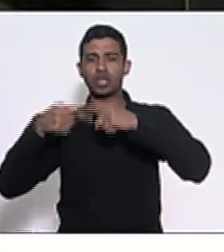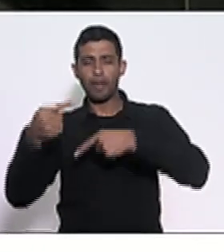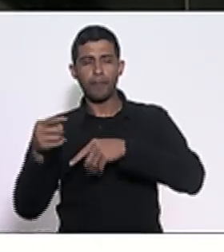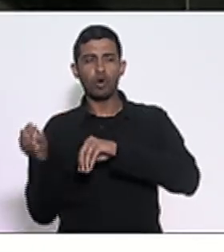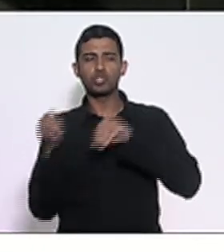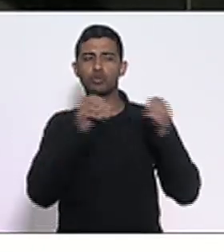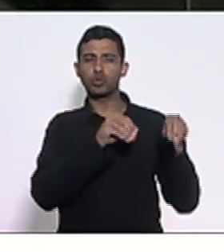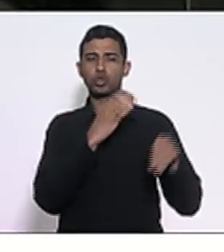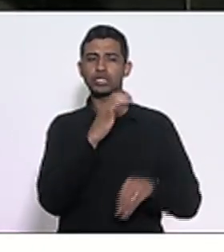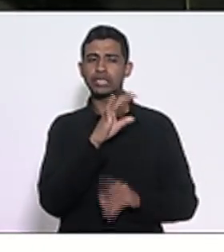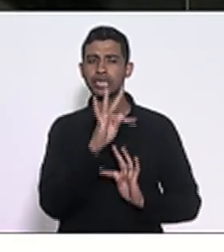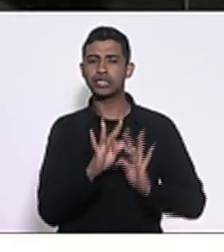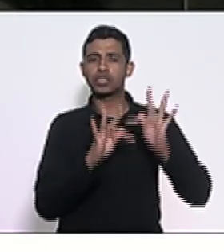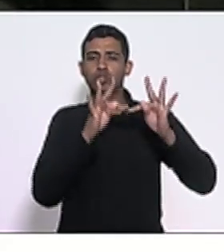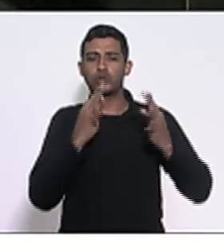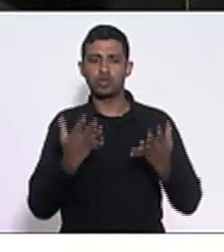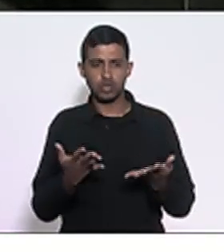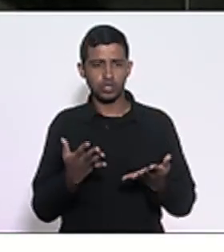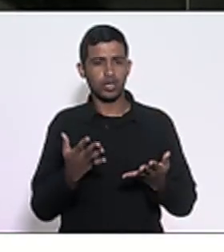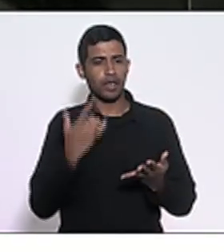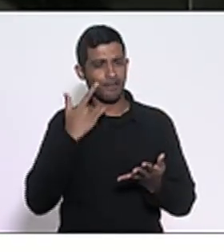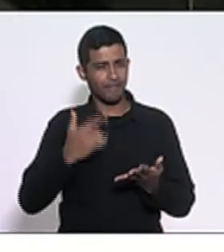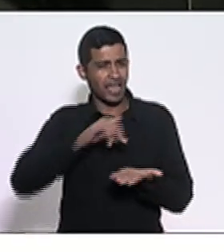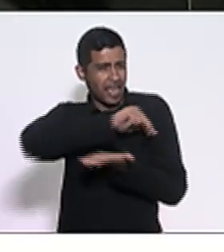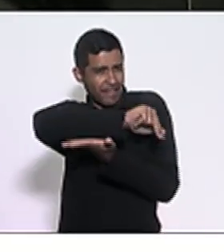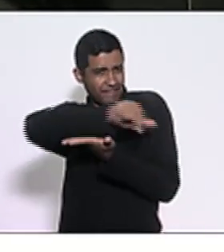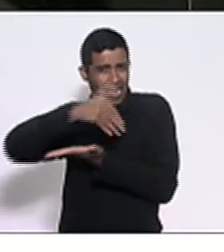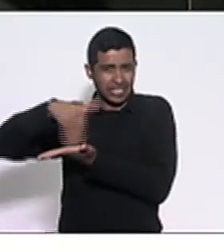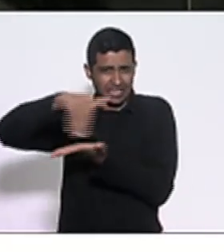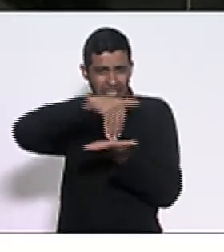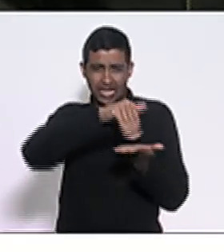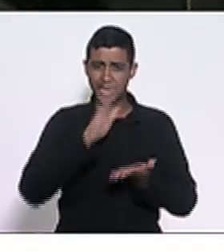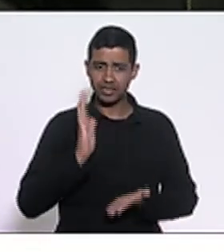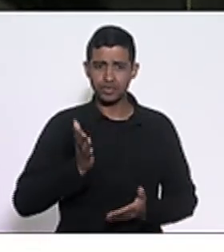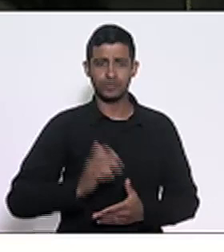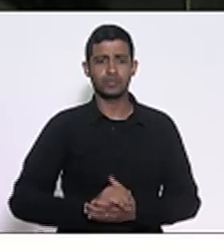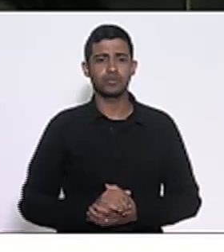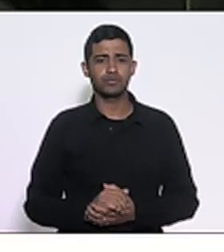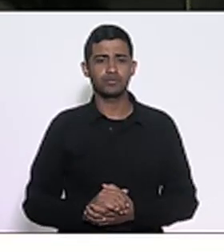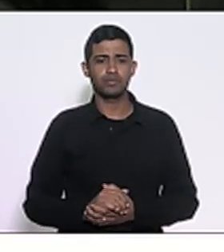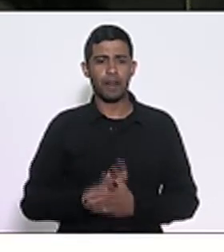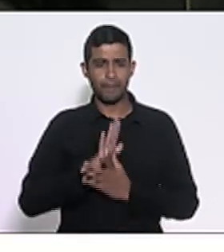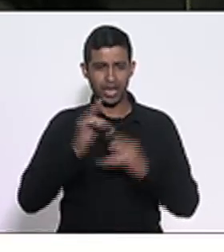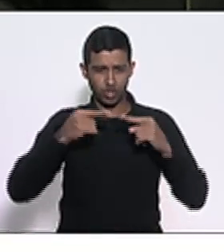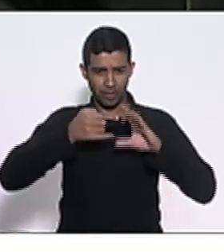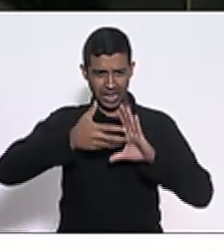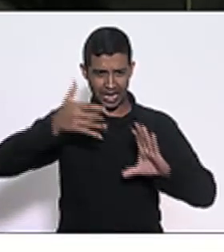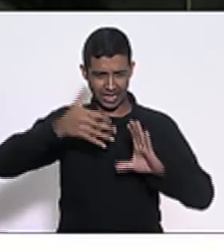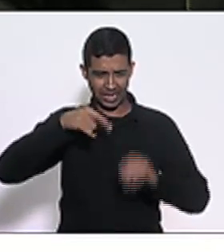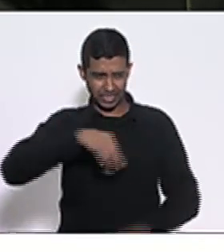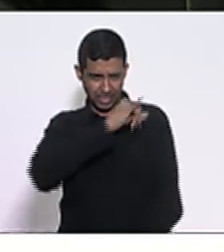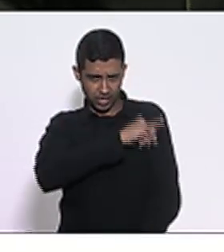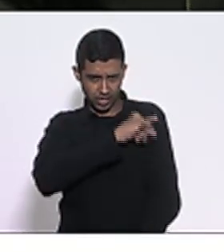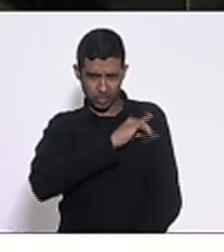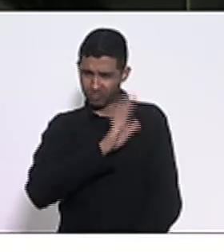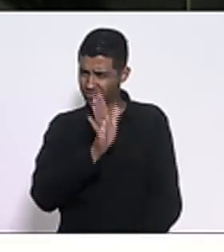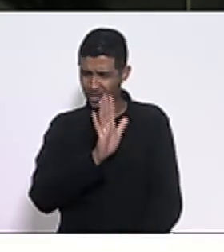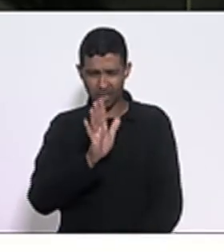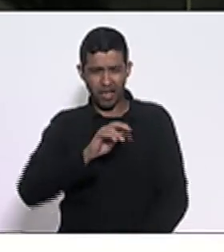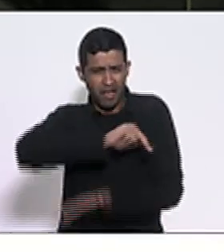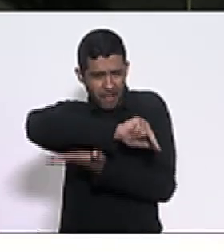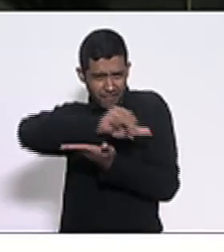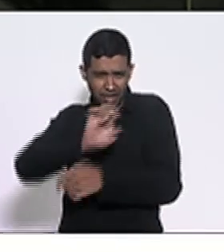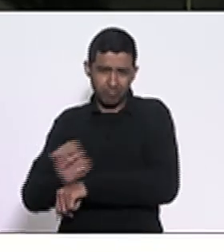e Tecnologia, já andou por várias secretarias. Isso não é característica do Rio. Em vários estados